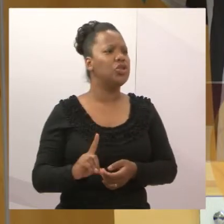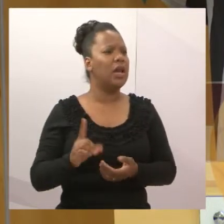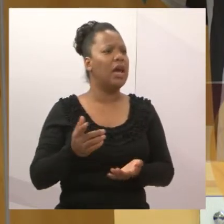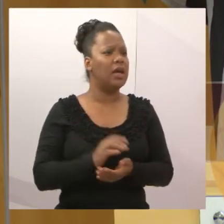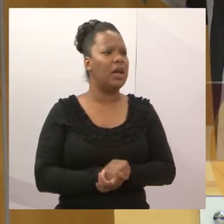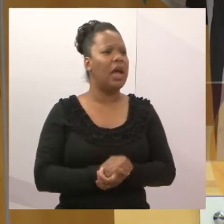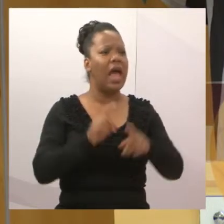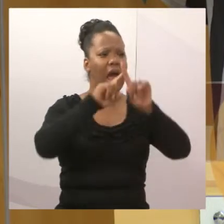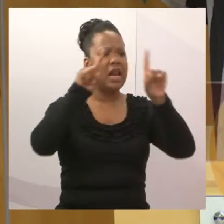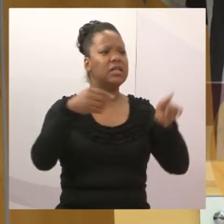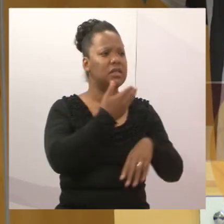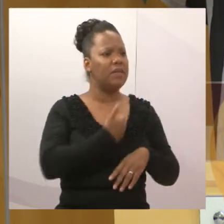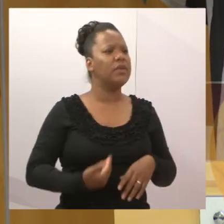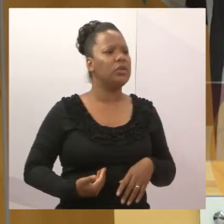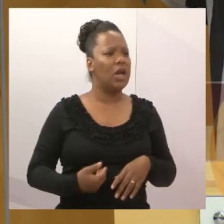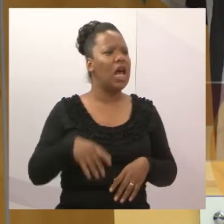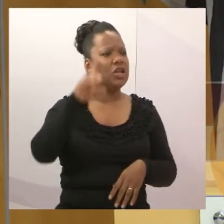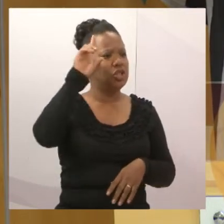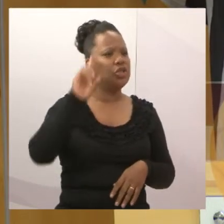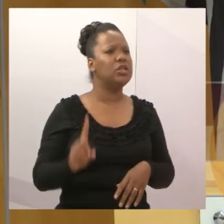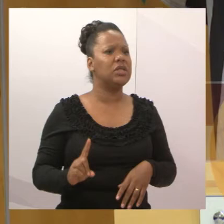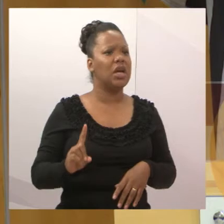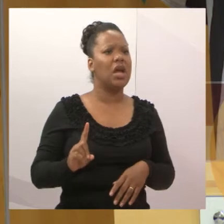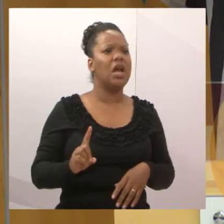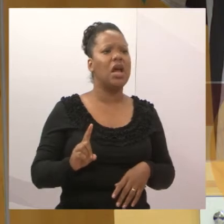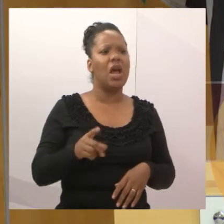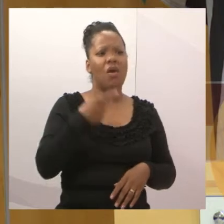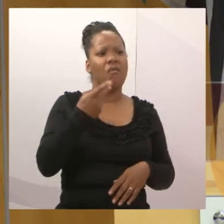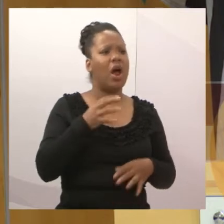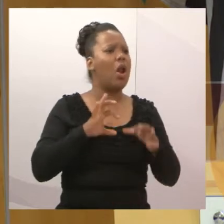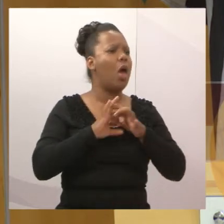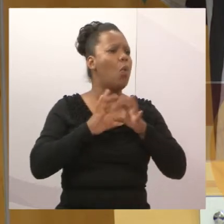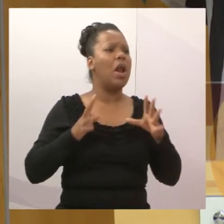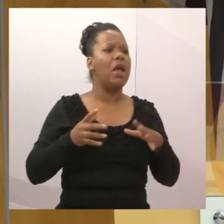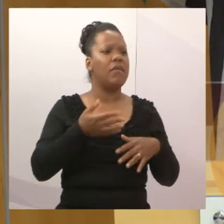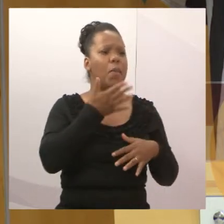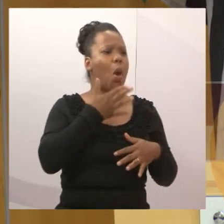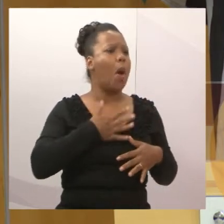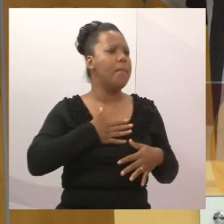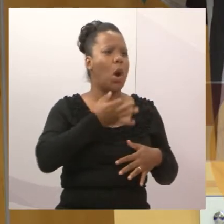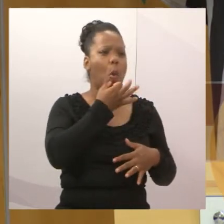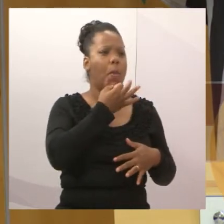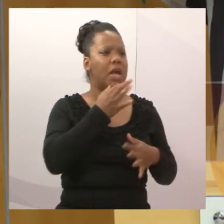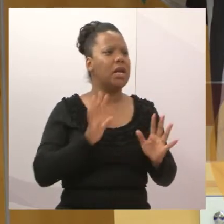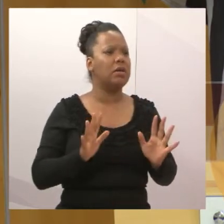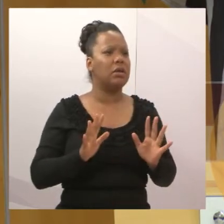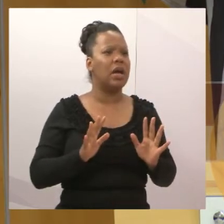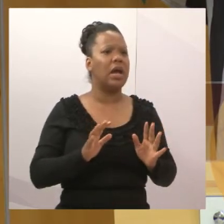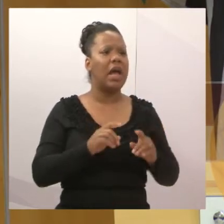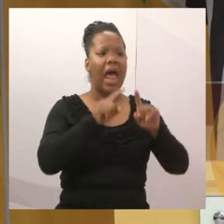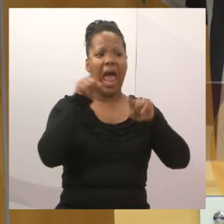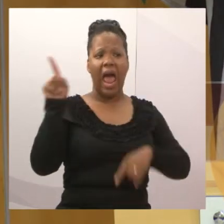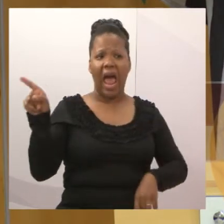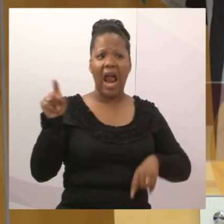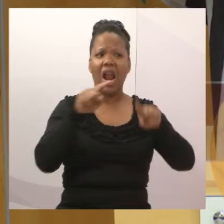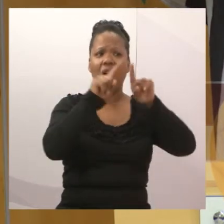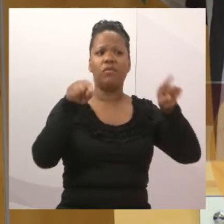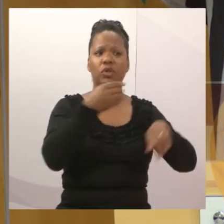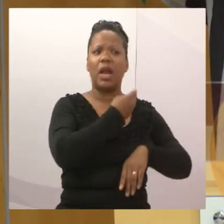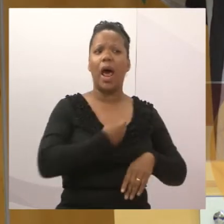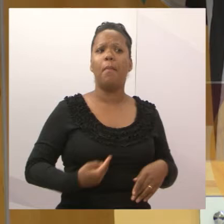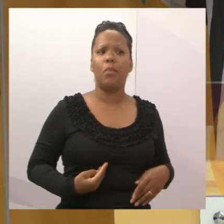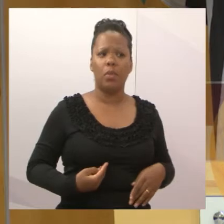ela é servidora pública. Vou falar o que eu quiser na minha tribuna aqui. Ela é funcionária